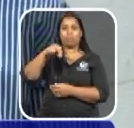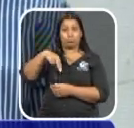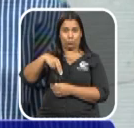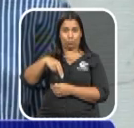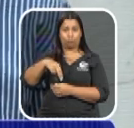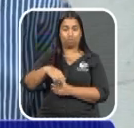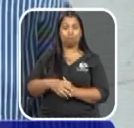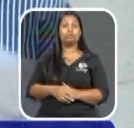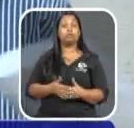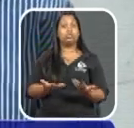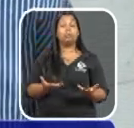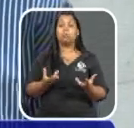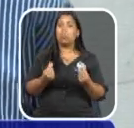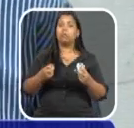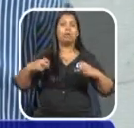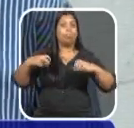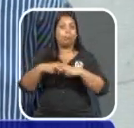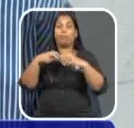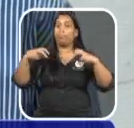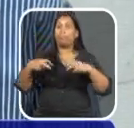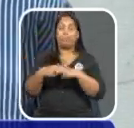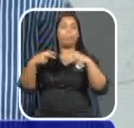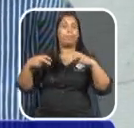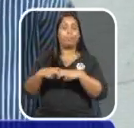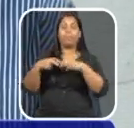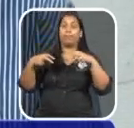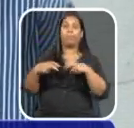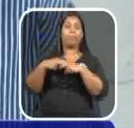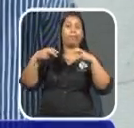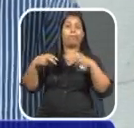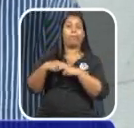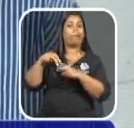Albuquerque, que vários acidentes eram